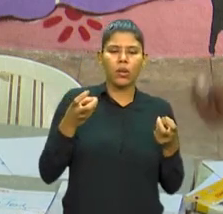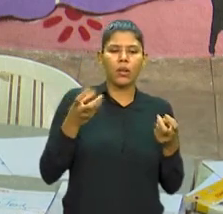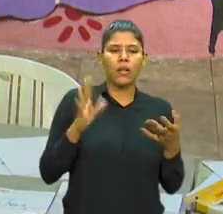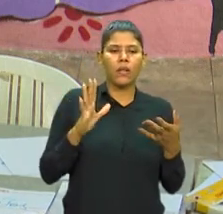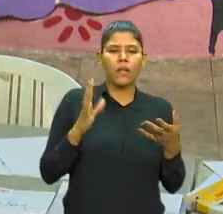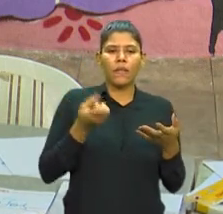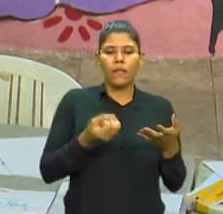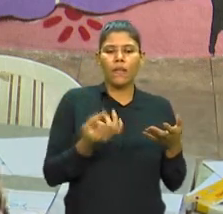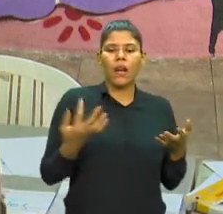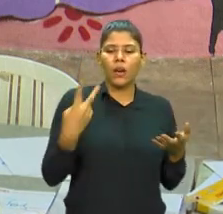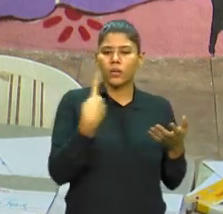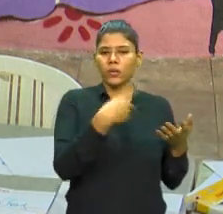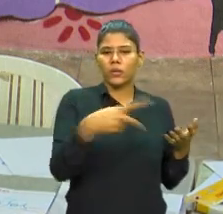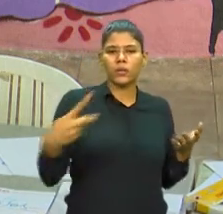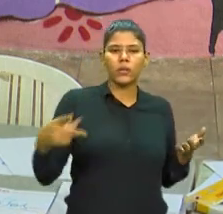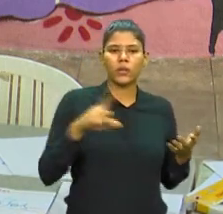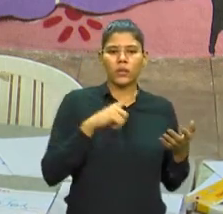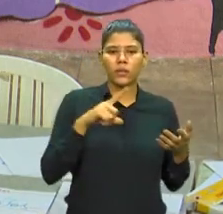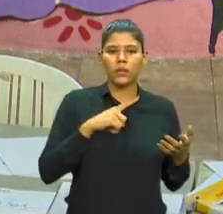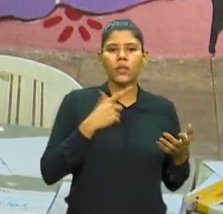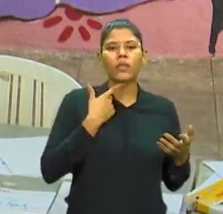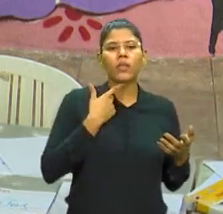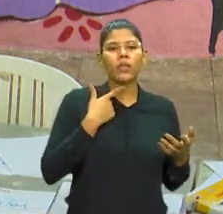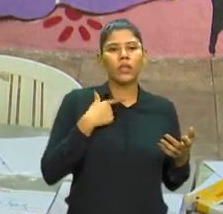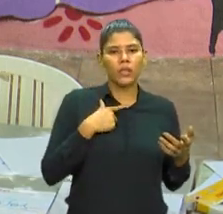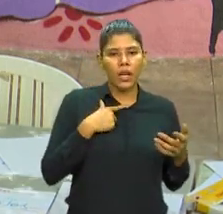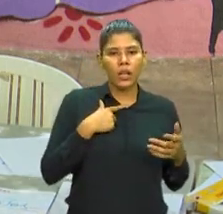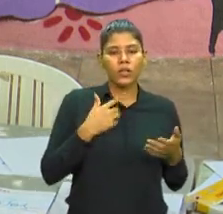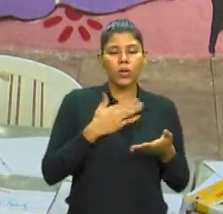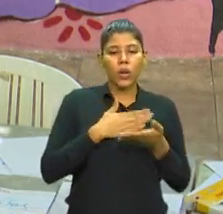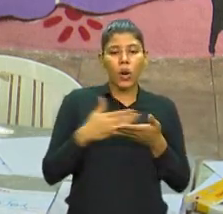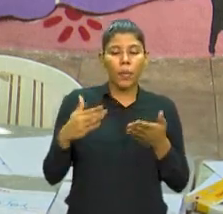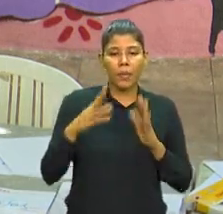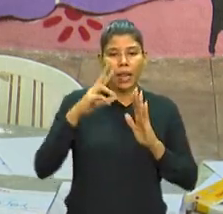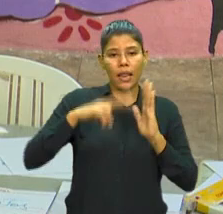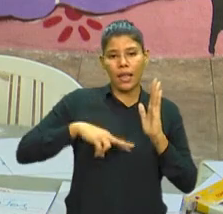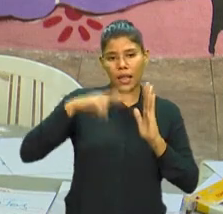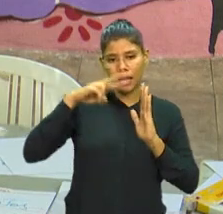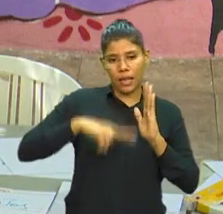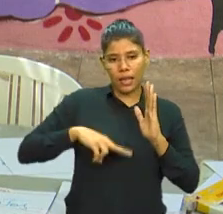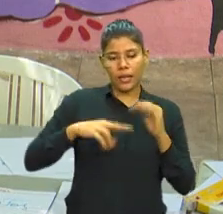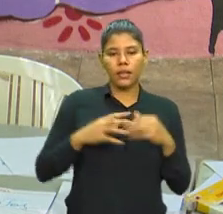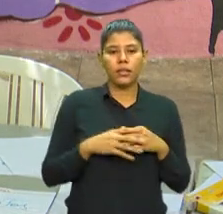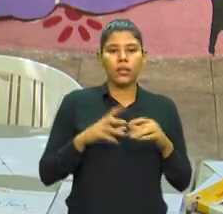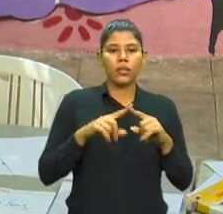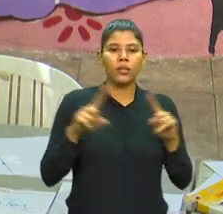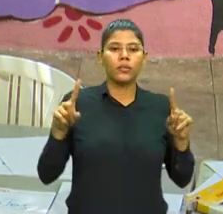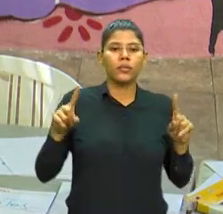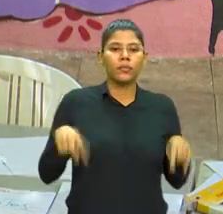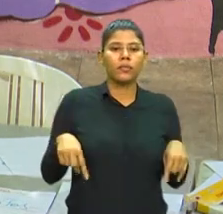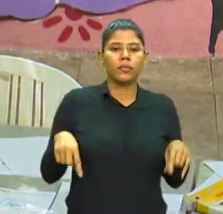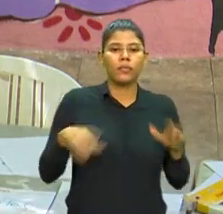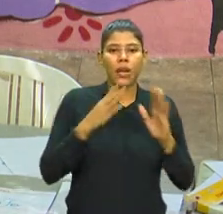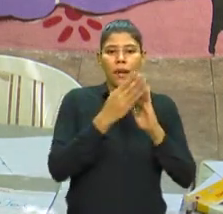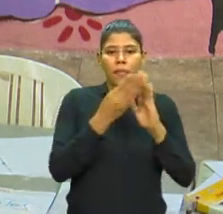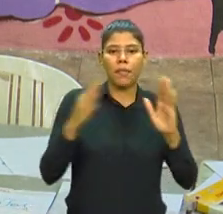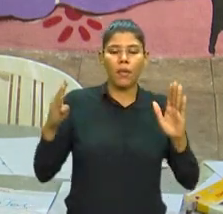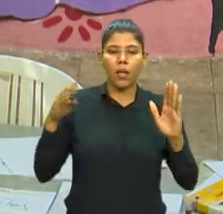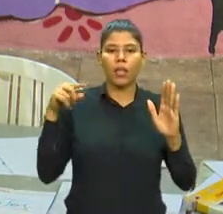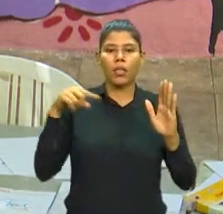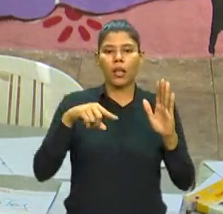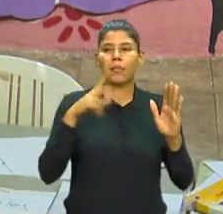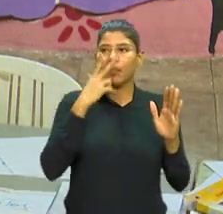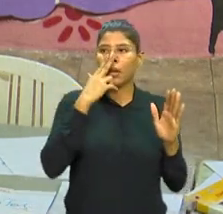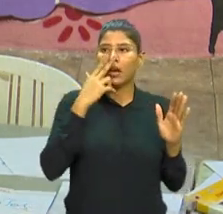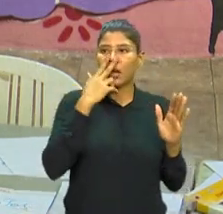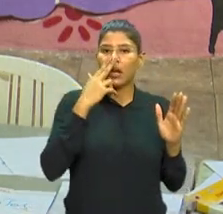Anseio de introduzir no mundo da leitura e assim o o projeto a biblioteca em si ele abr abre um